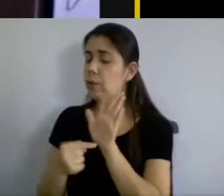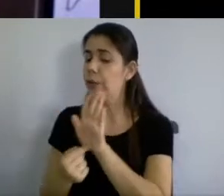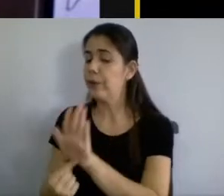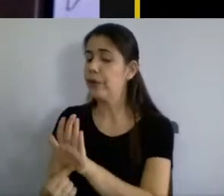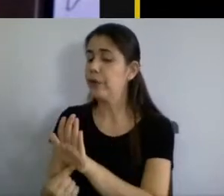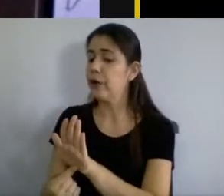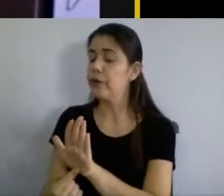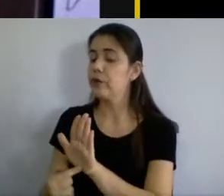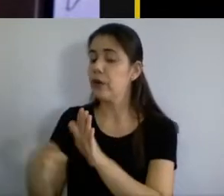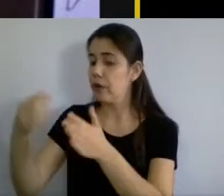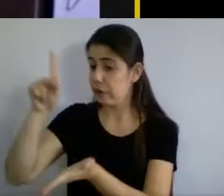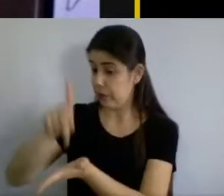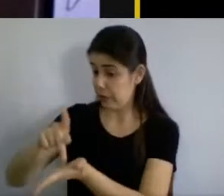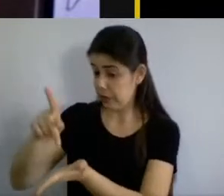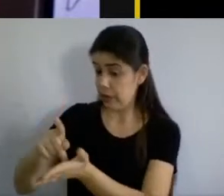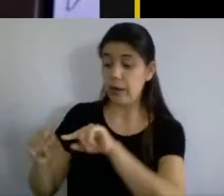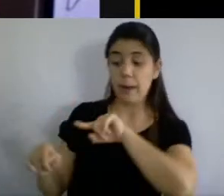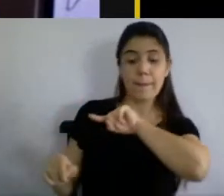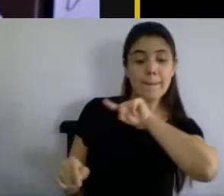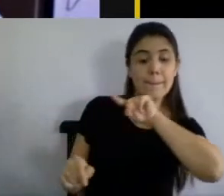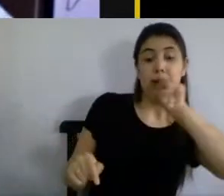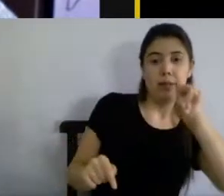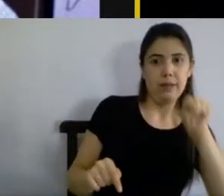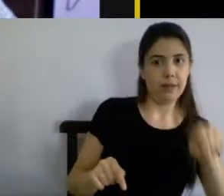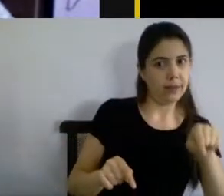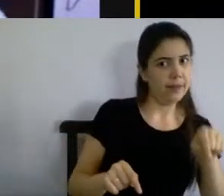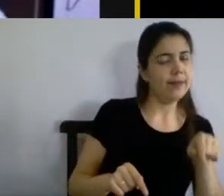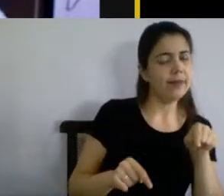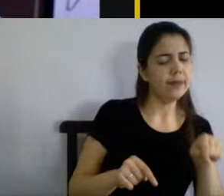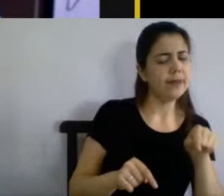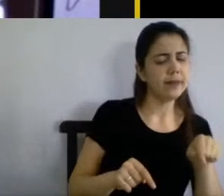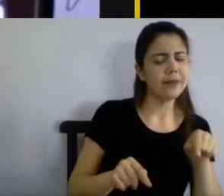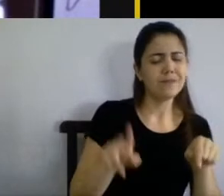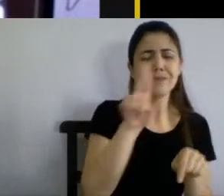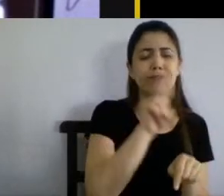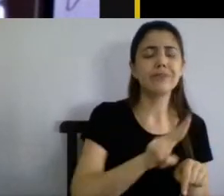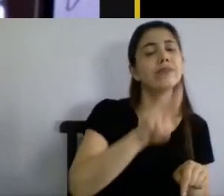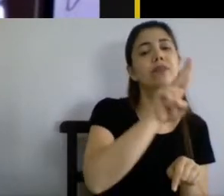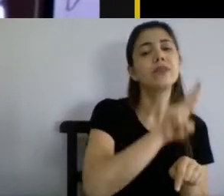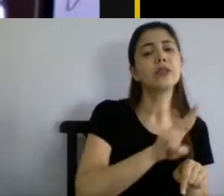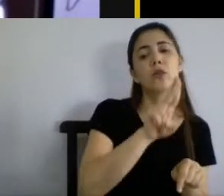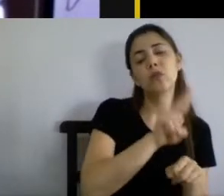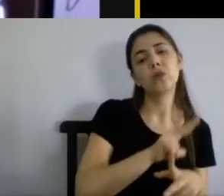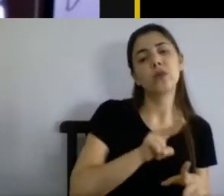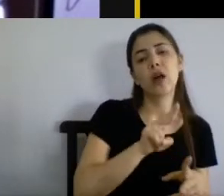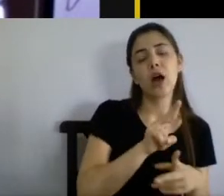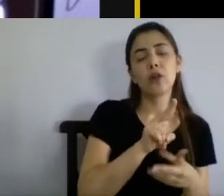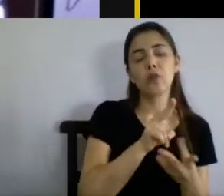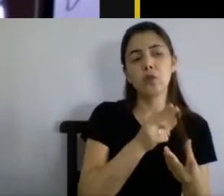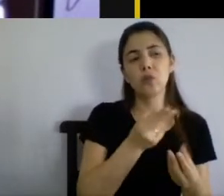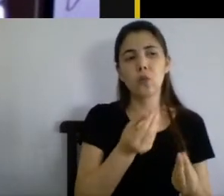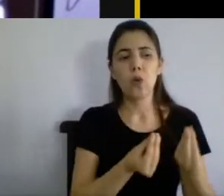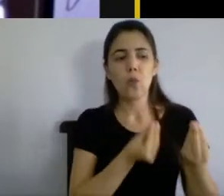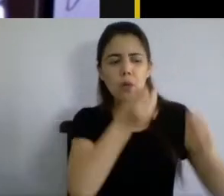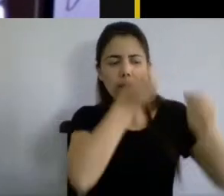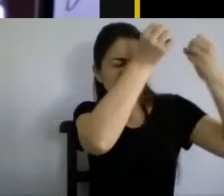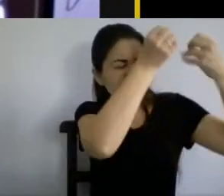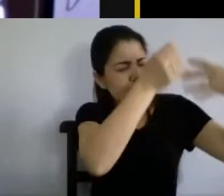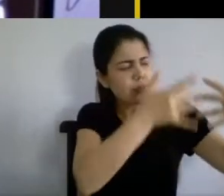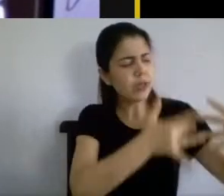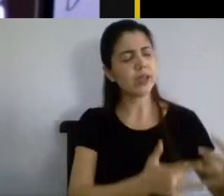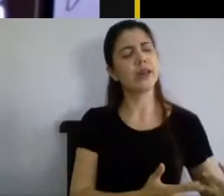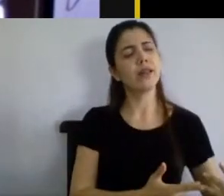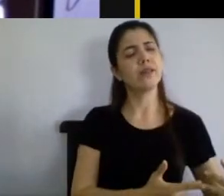lugares retóricos, eles são usados como argumentos pelos oradores